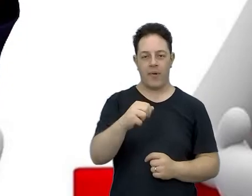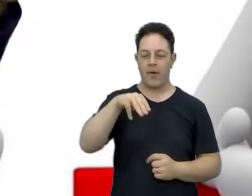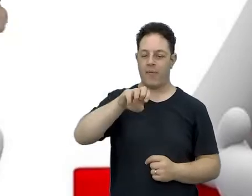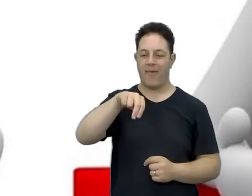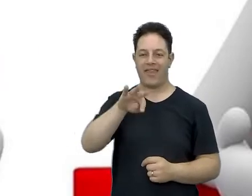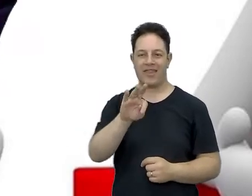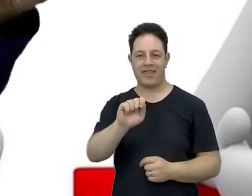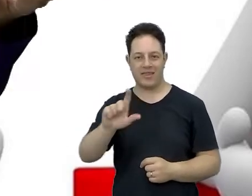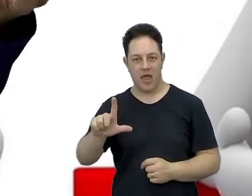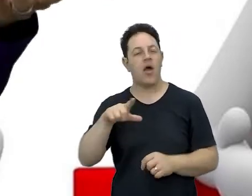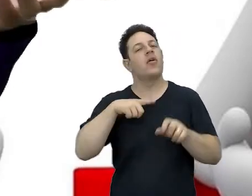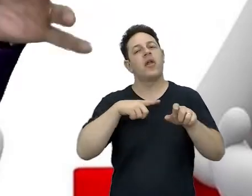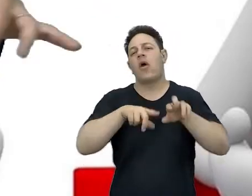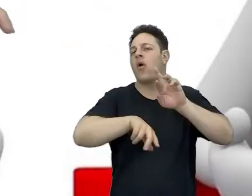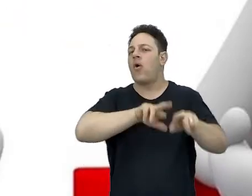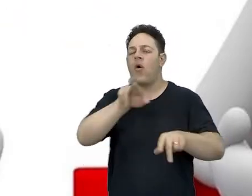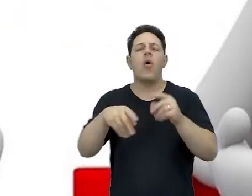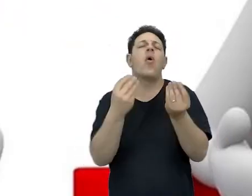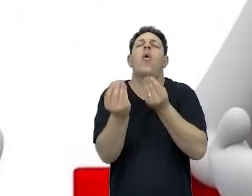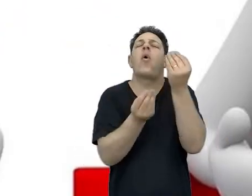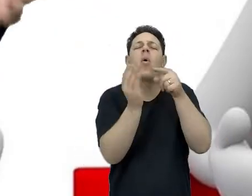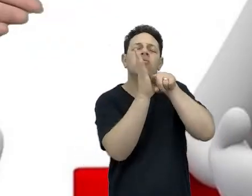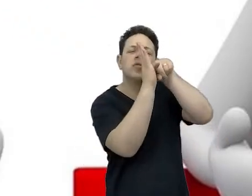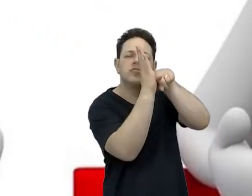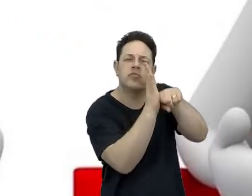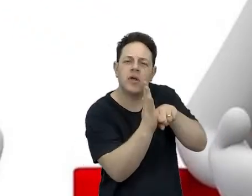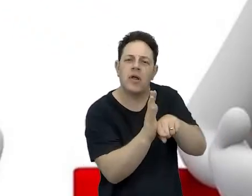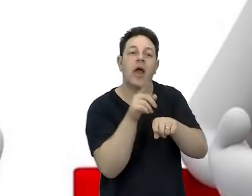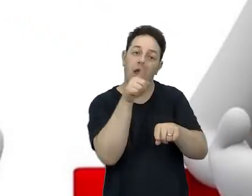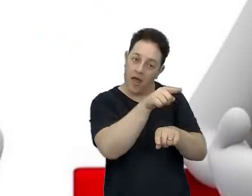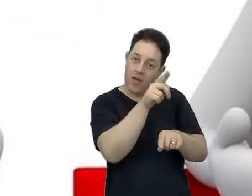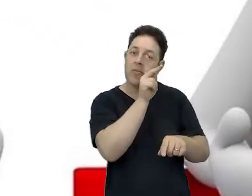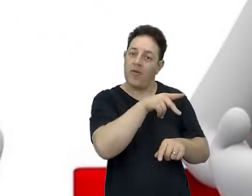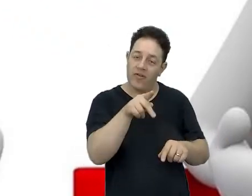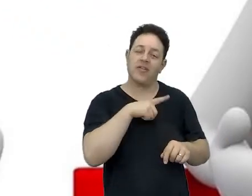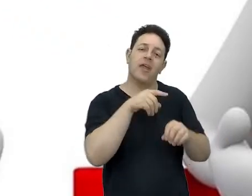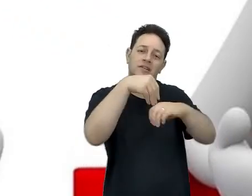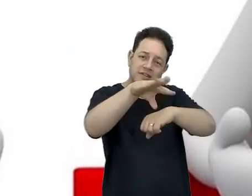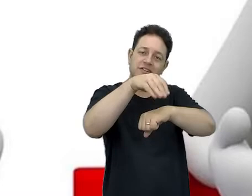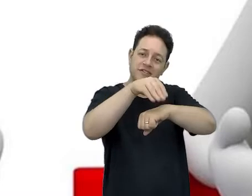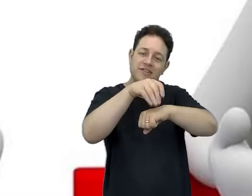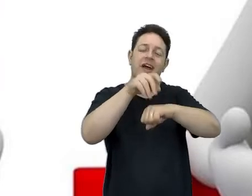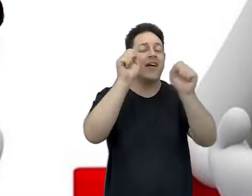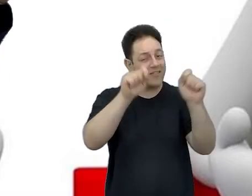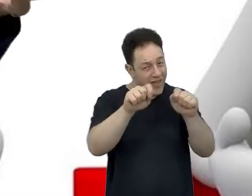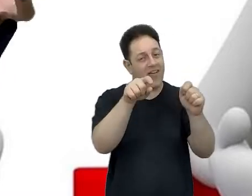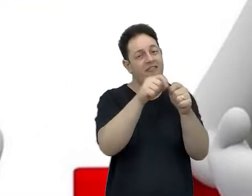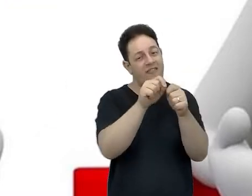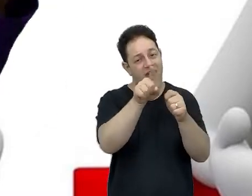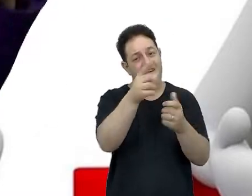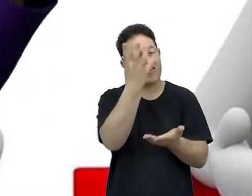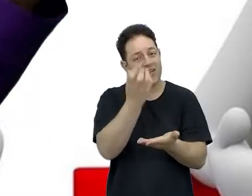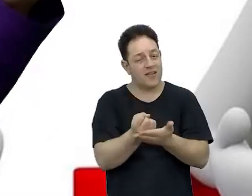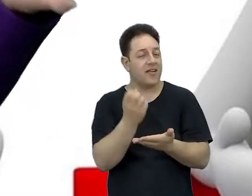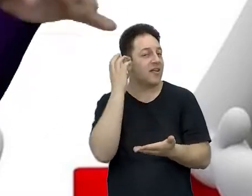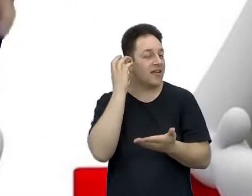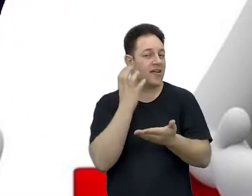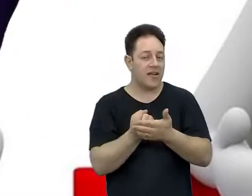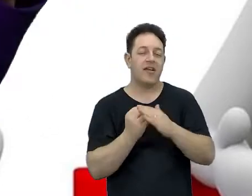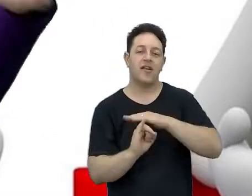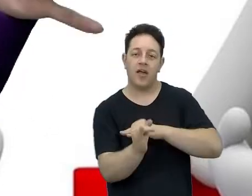você quiser saber como fazer uma pesquisa, ela dá várias dicas para você continuar no seu podcast aí. Você pode acessar também esses